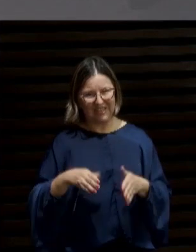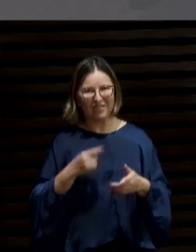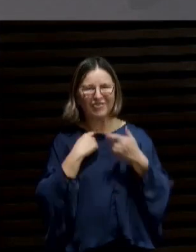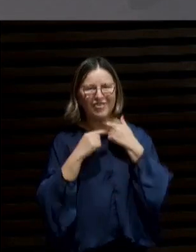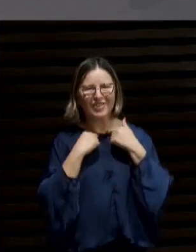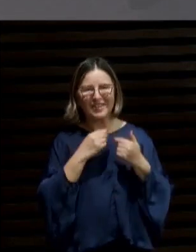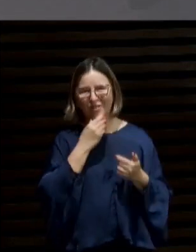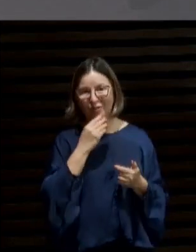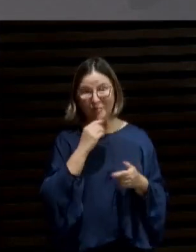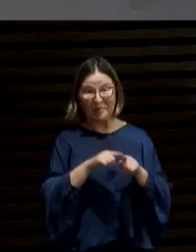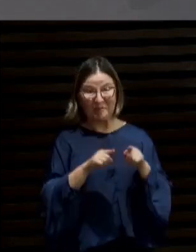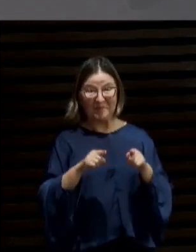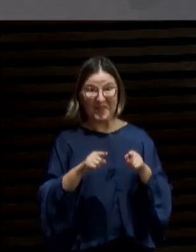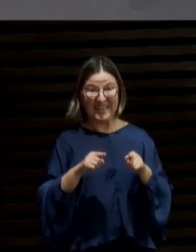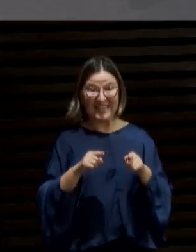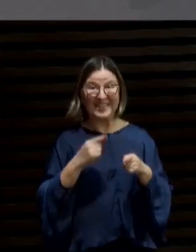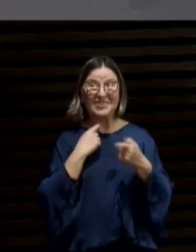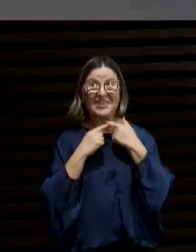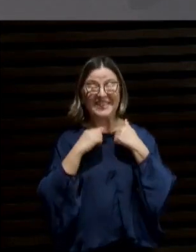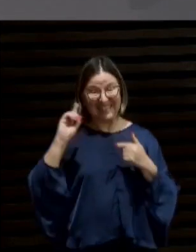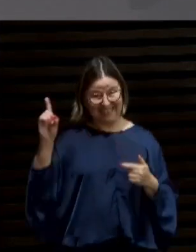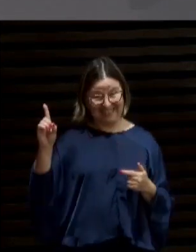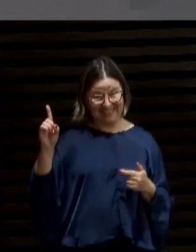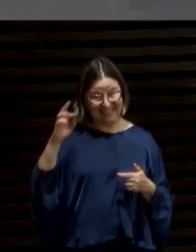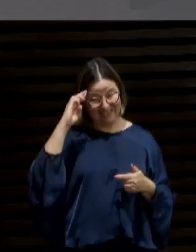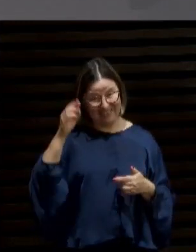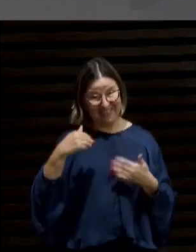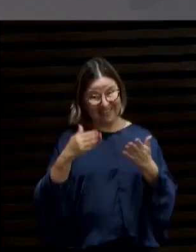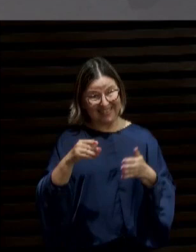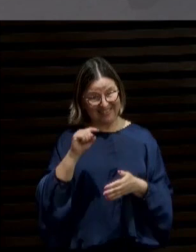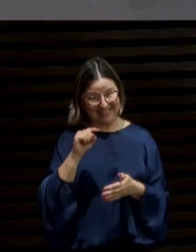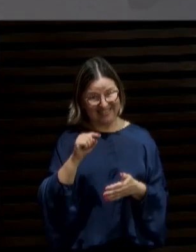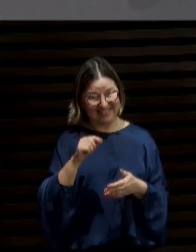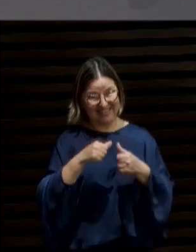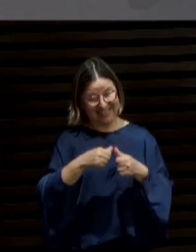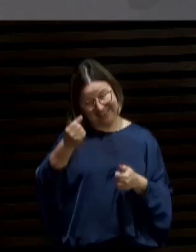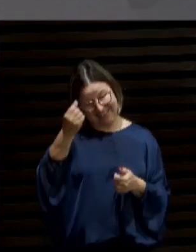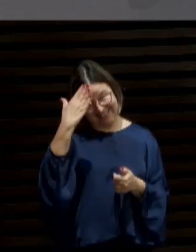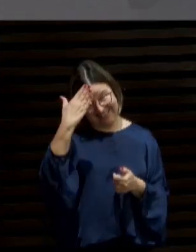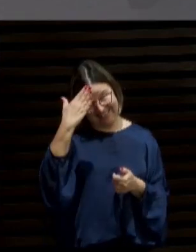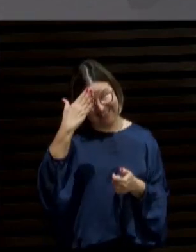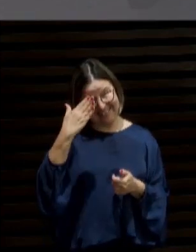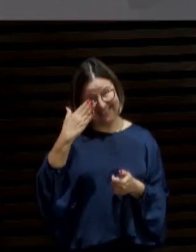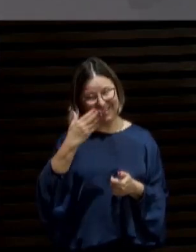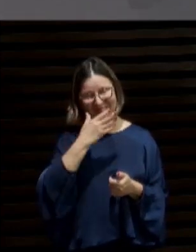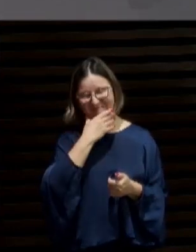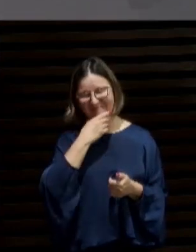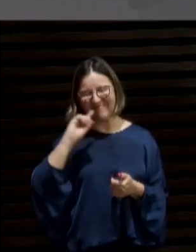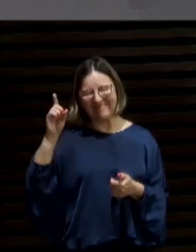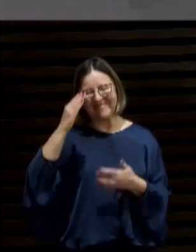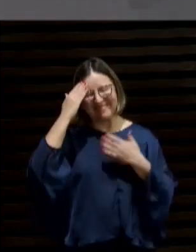do varão, mas de Deus. E o Senhor conceda a você esta revelação. Nosso Pai,